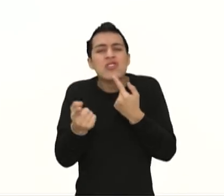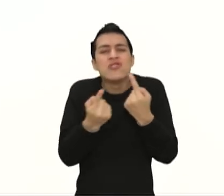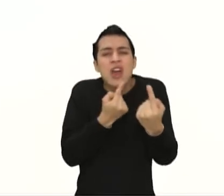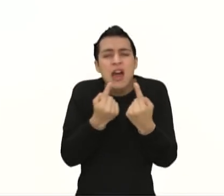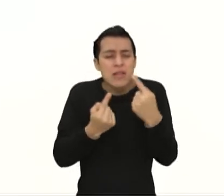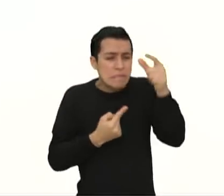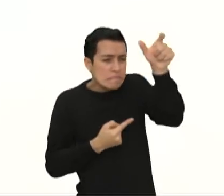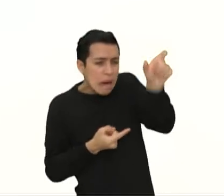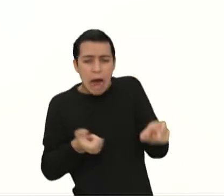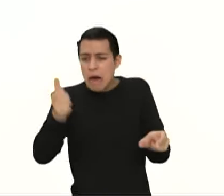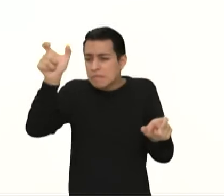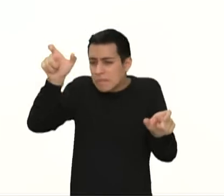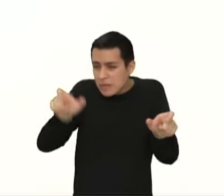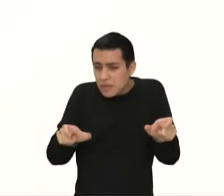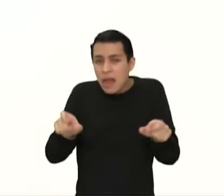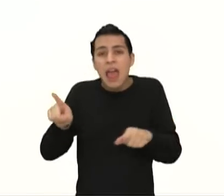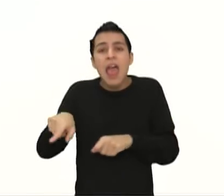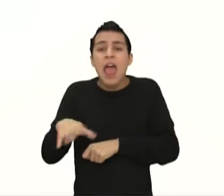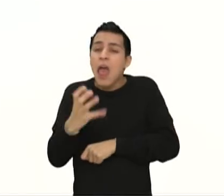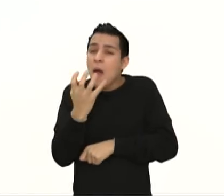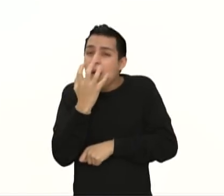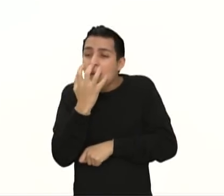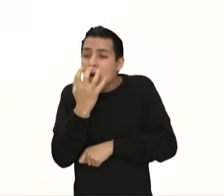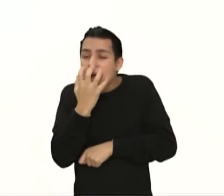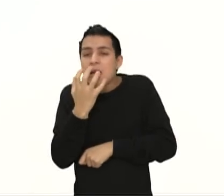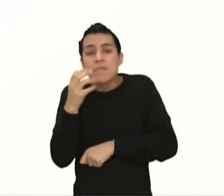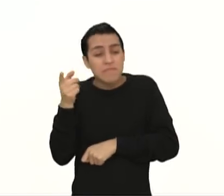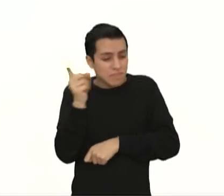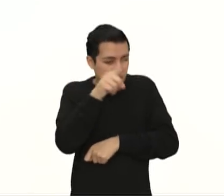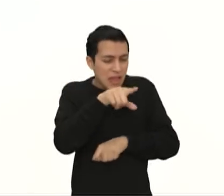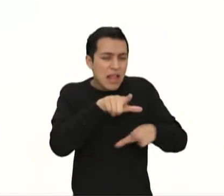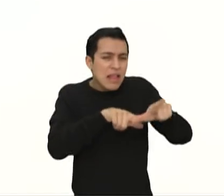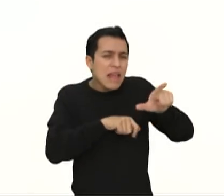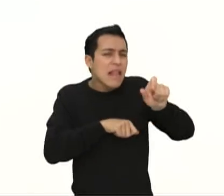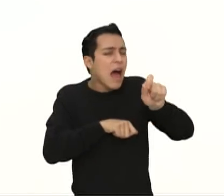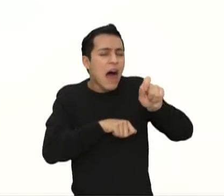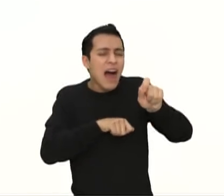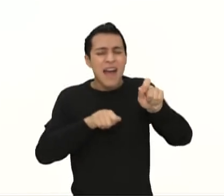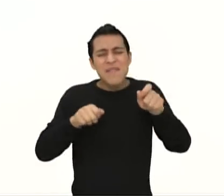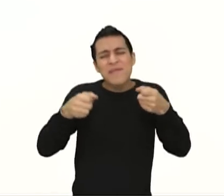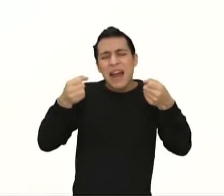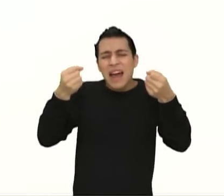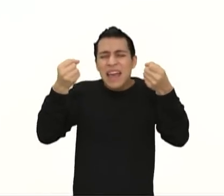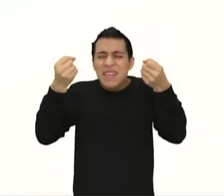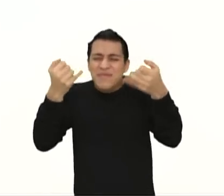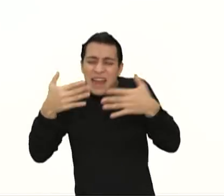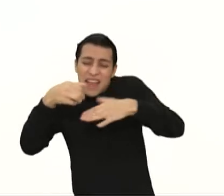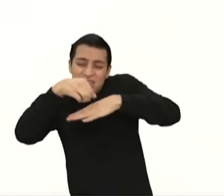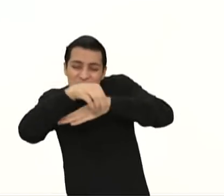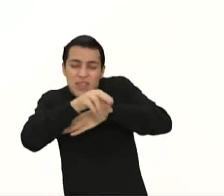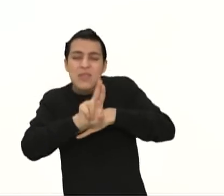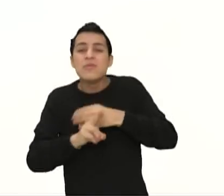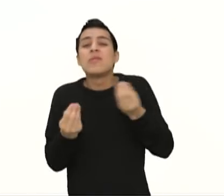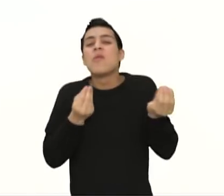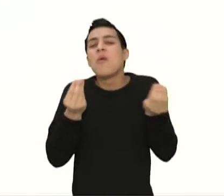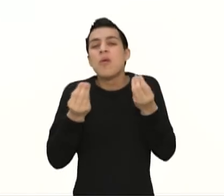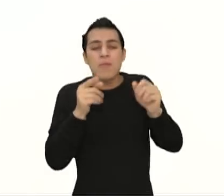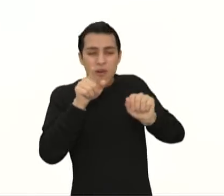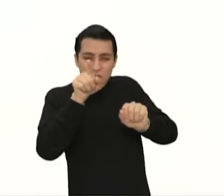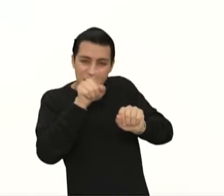dois personagens, um cão e uma letra A, para ilustrar dicas sobre o emprego da